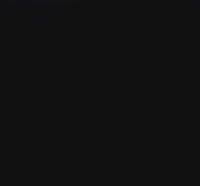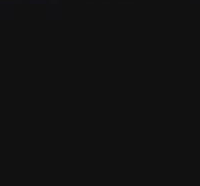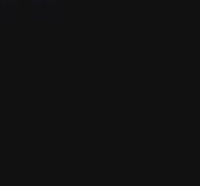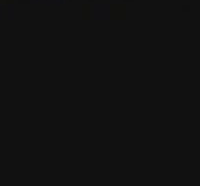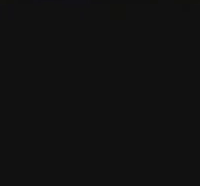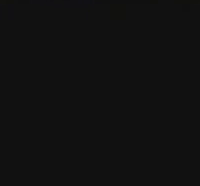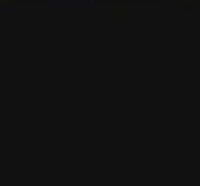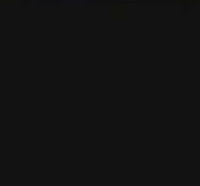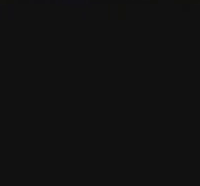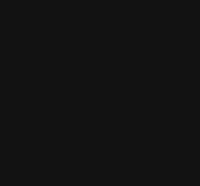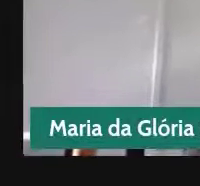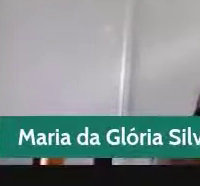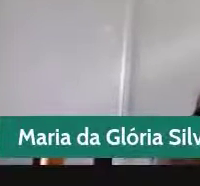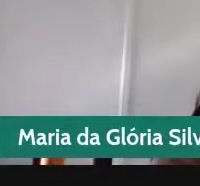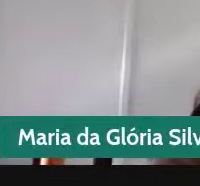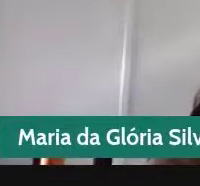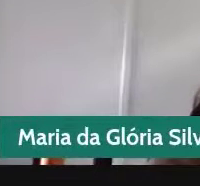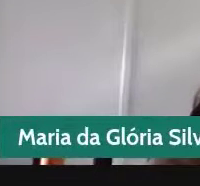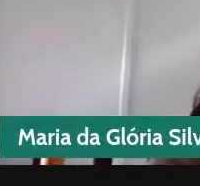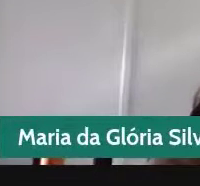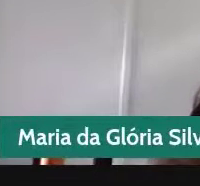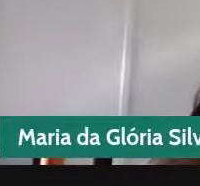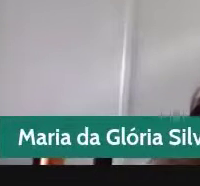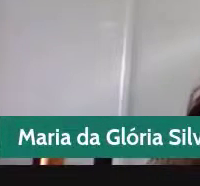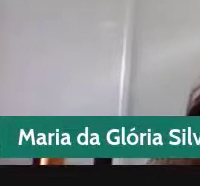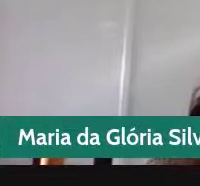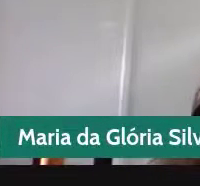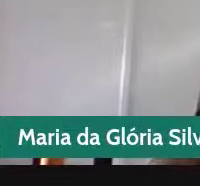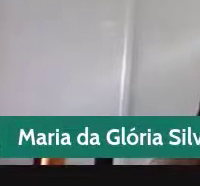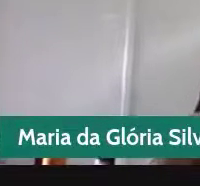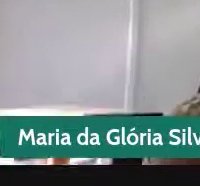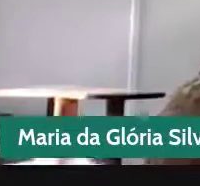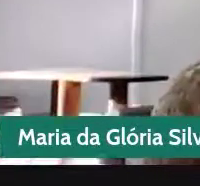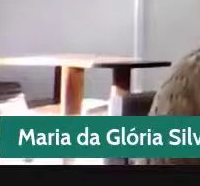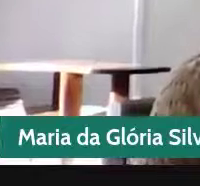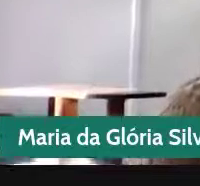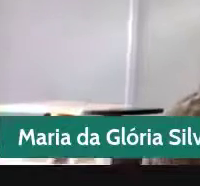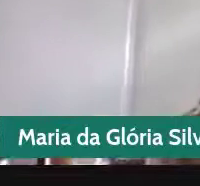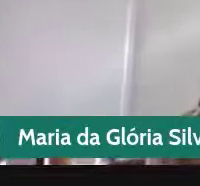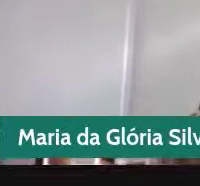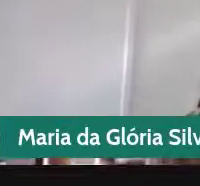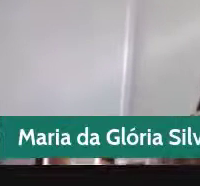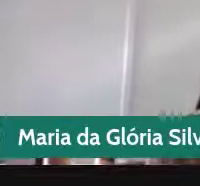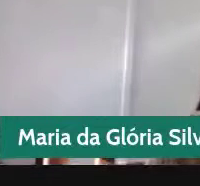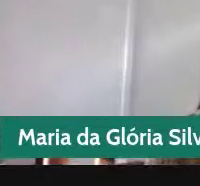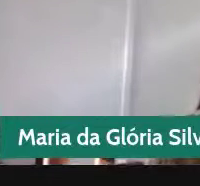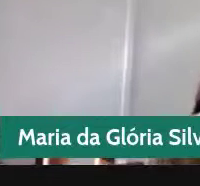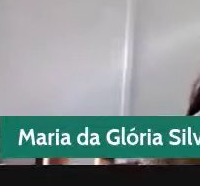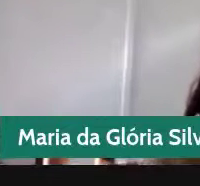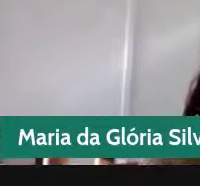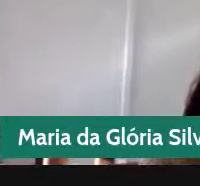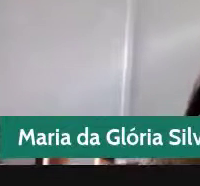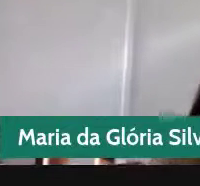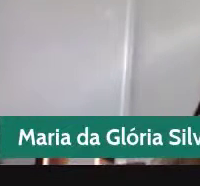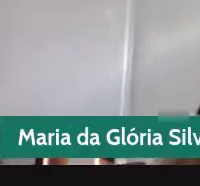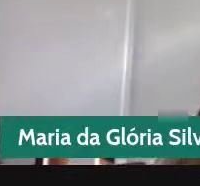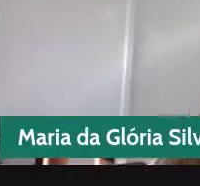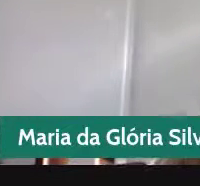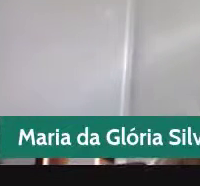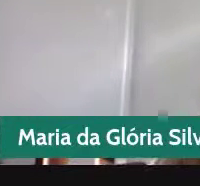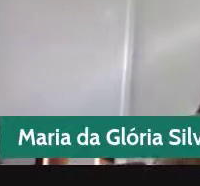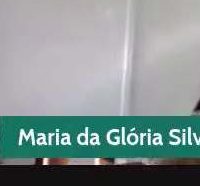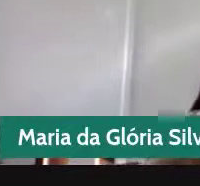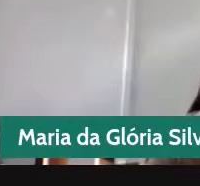obrigada a todos, está um excelente evento, estou aproveitando muito, tenho certeza que todos os